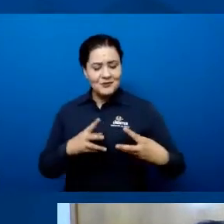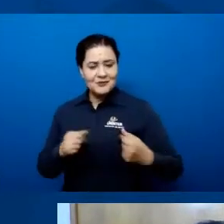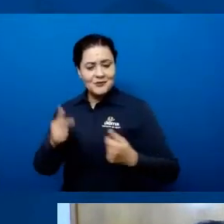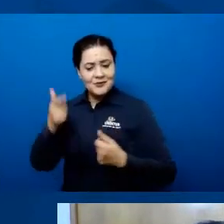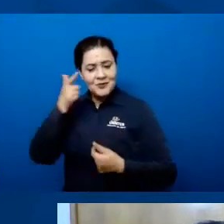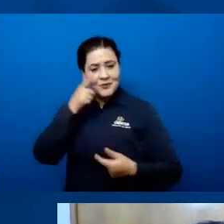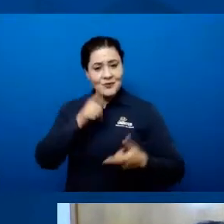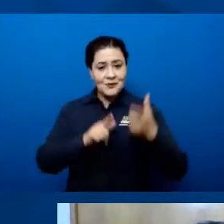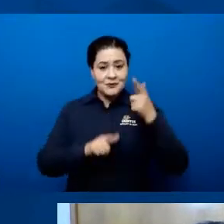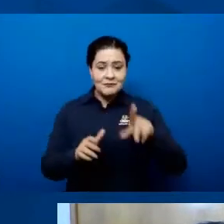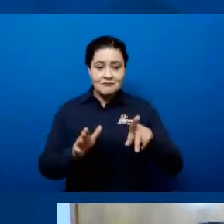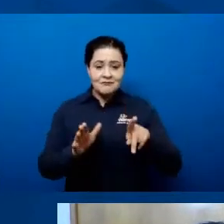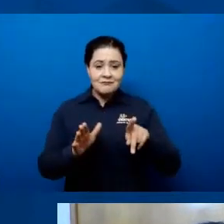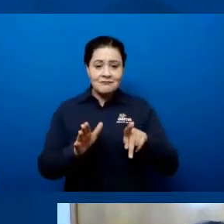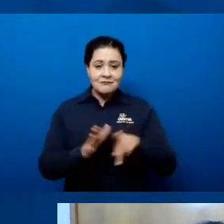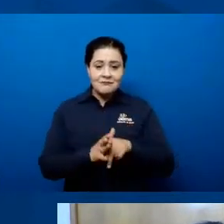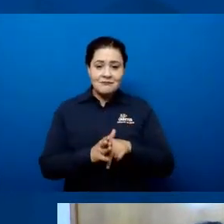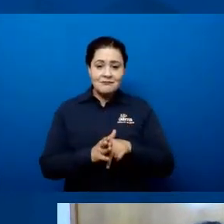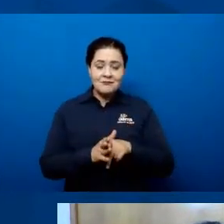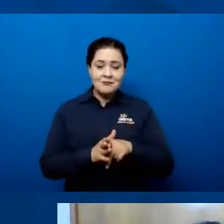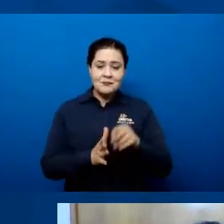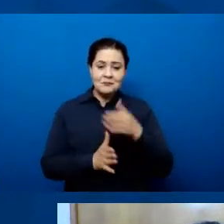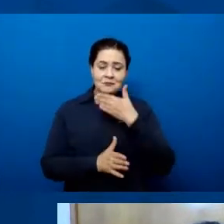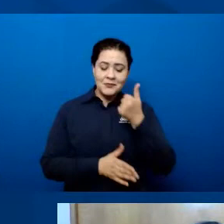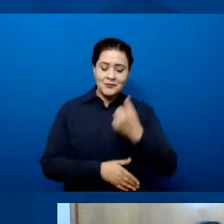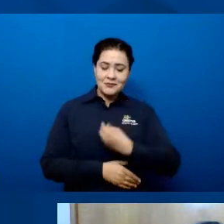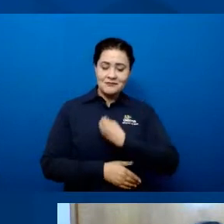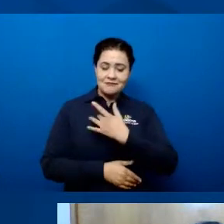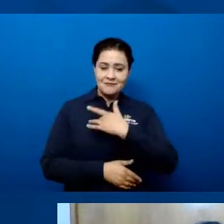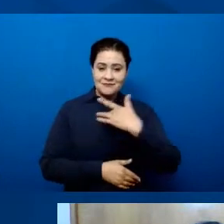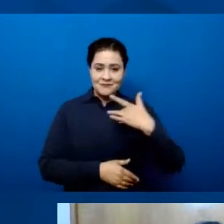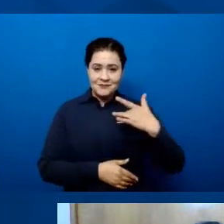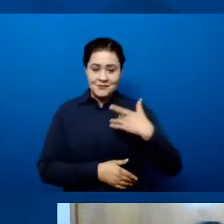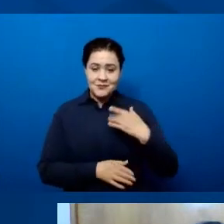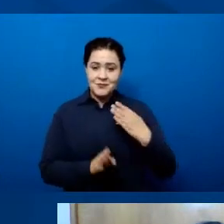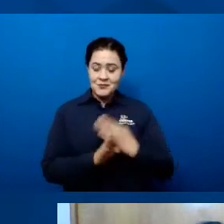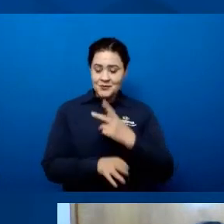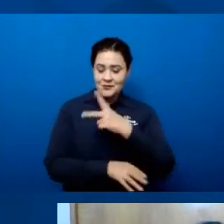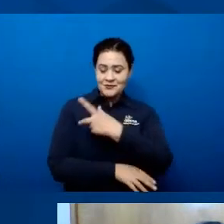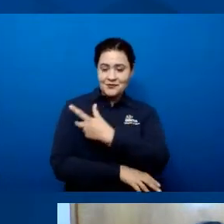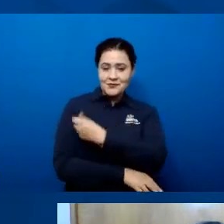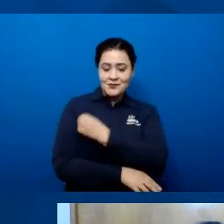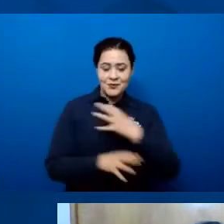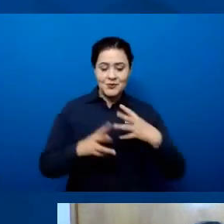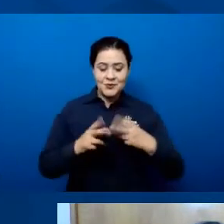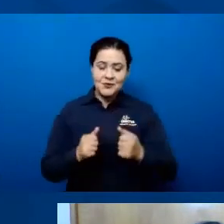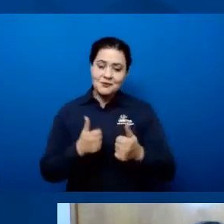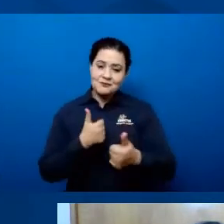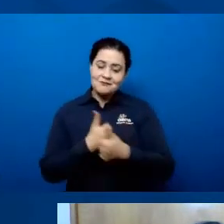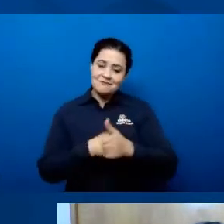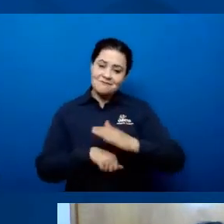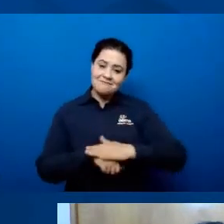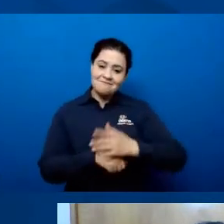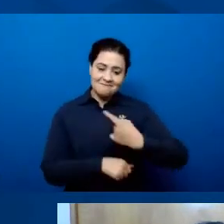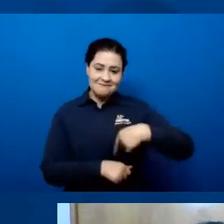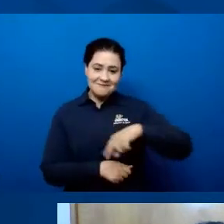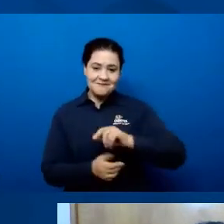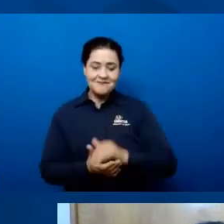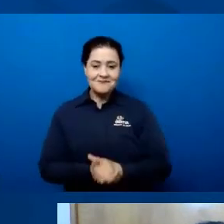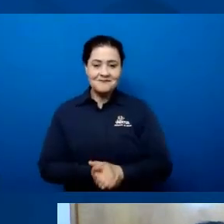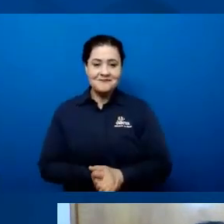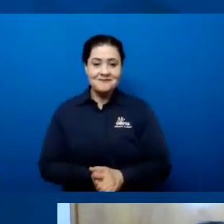uma imunização plena aí com a vacina, está pertinho de vocês aí, novamente, né? Será então, muito